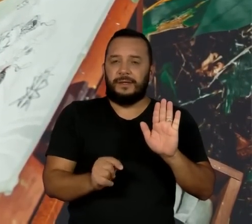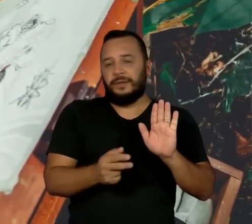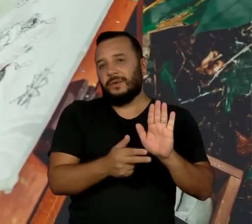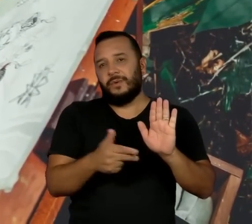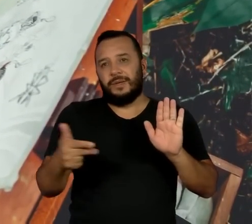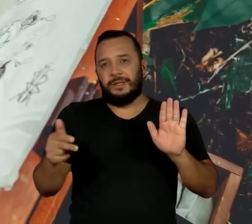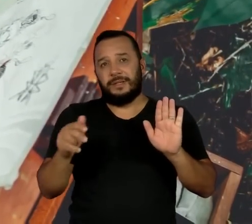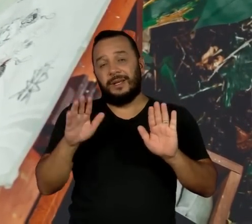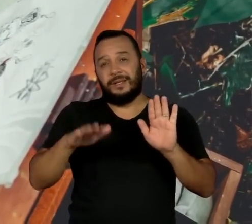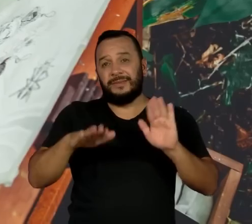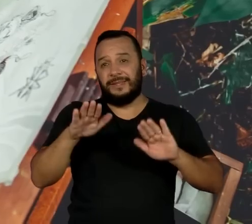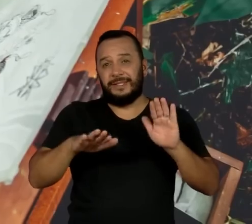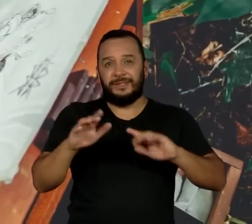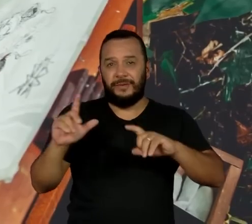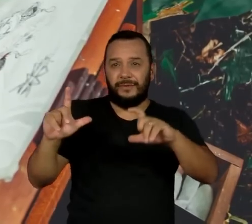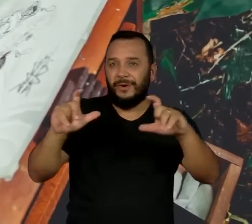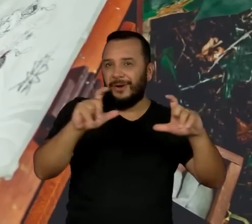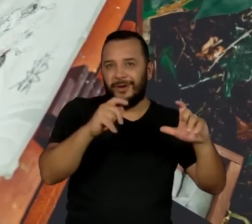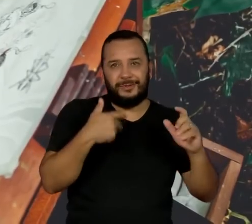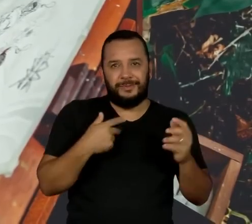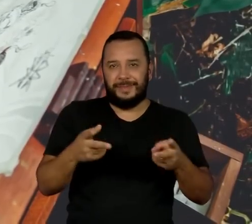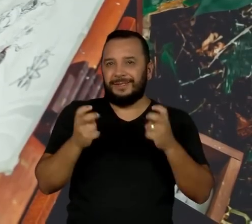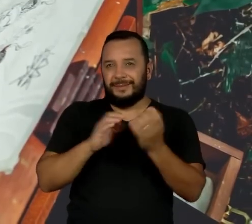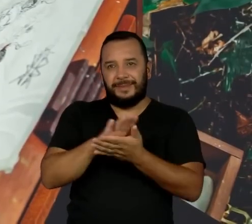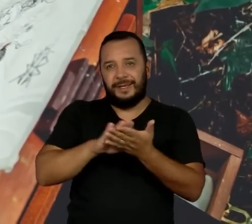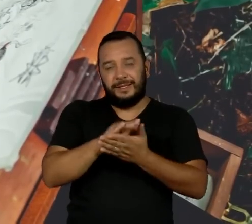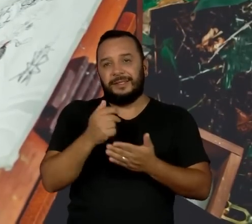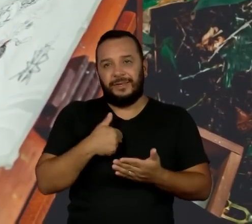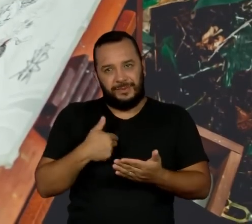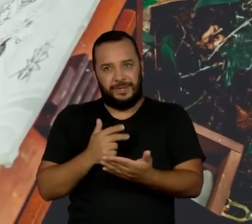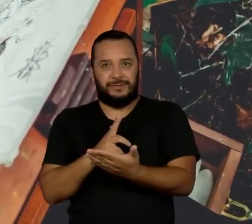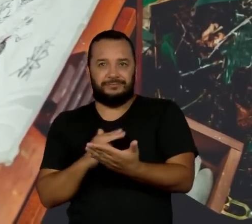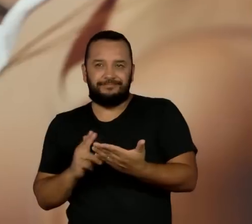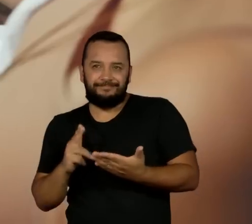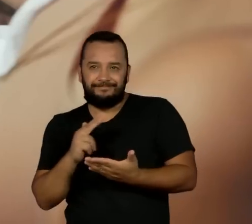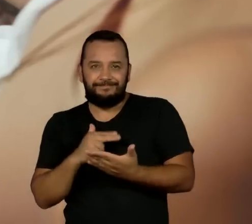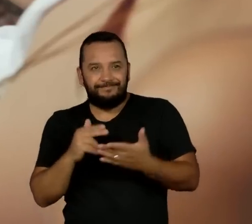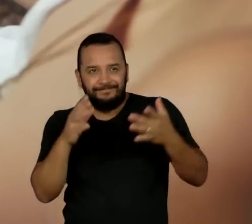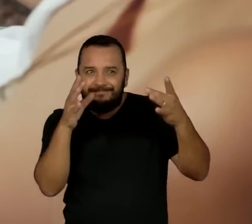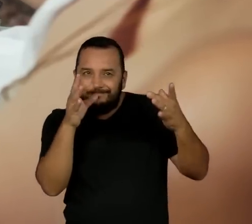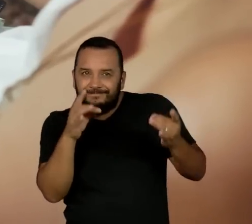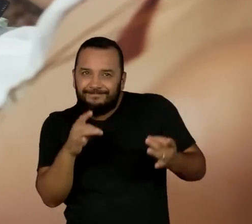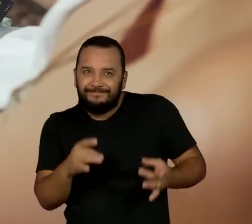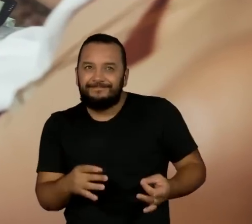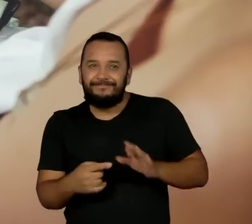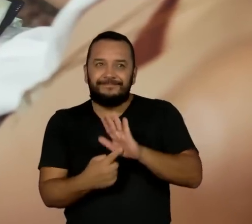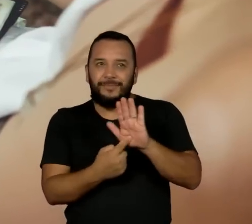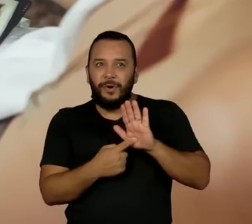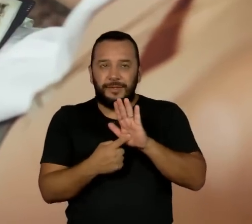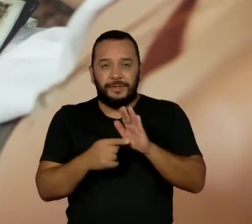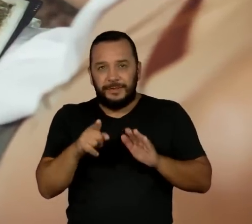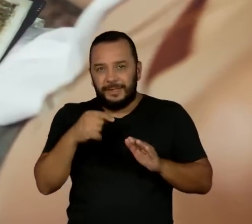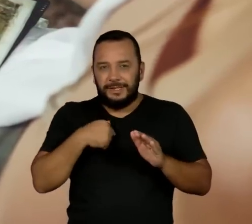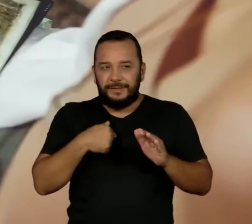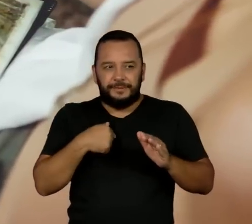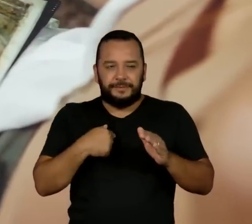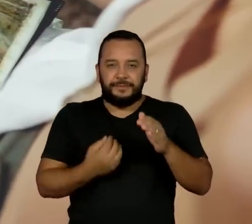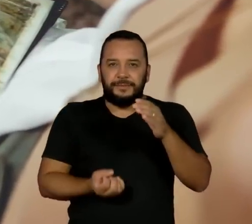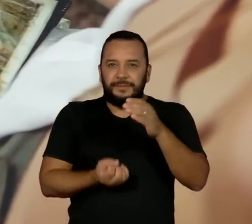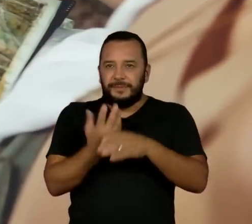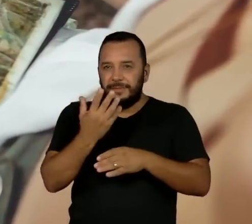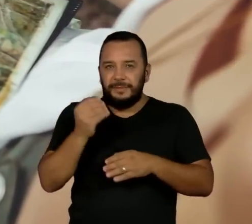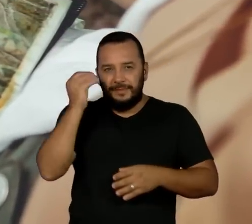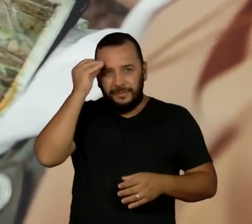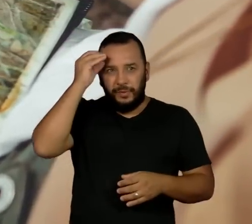vezes, a fotografia não consegue muito desmiuçar. E a partir do momento que você cria ali um